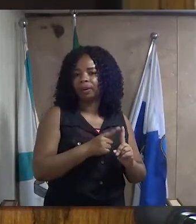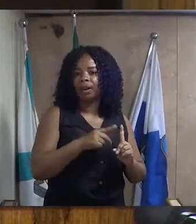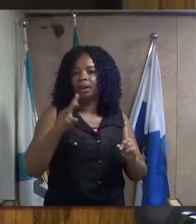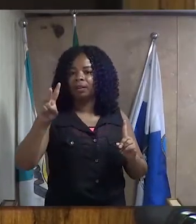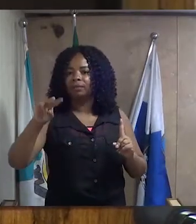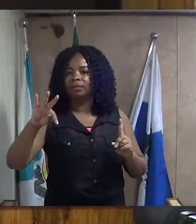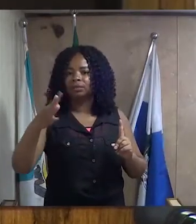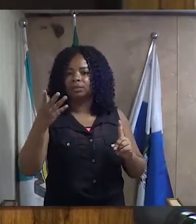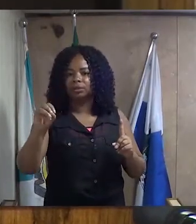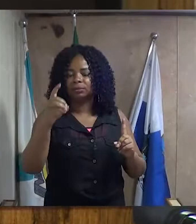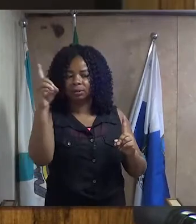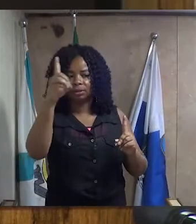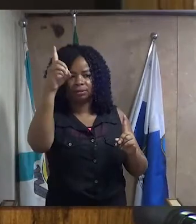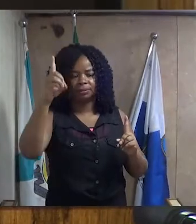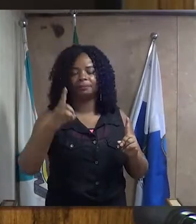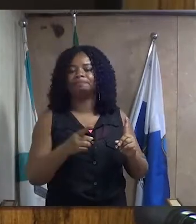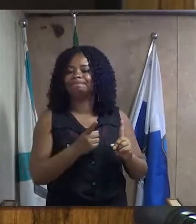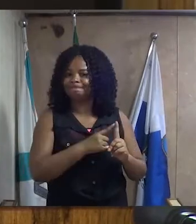Vitinho Grandão,